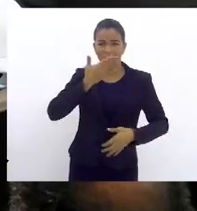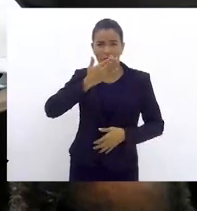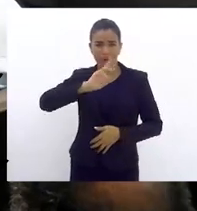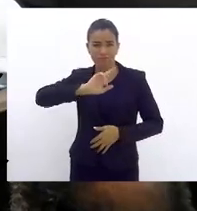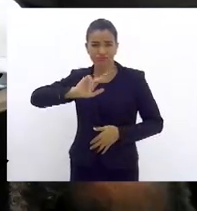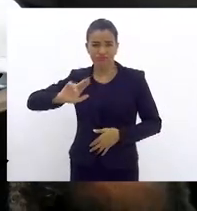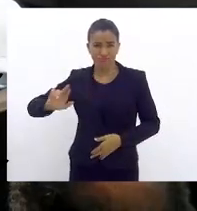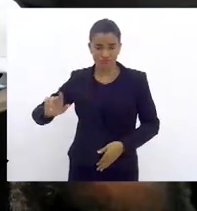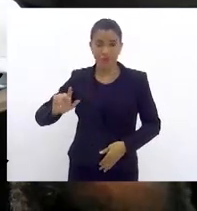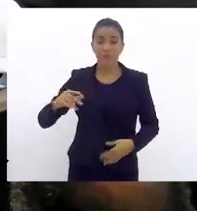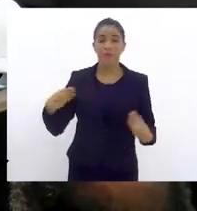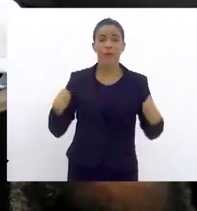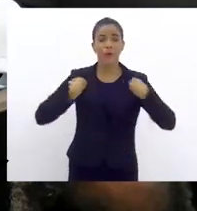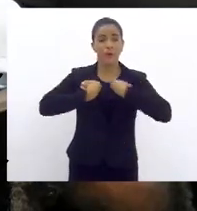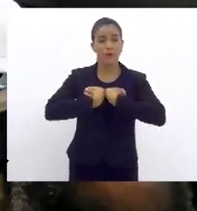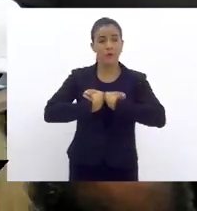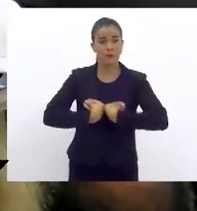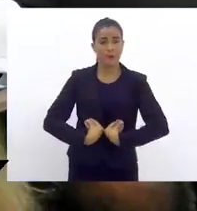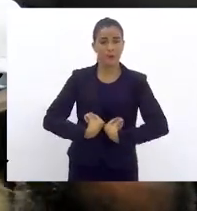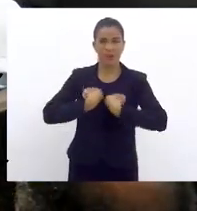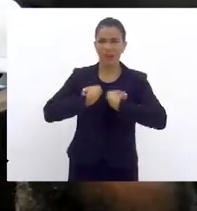no caso